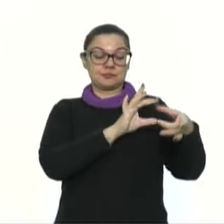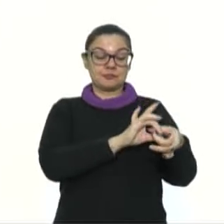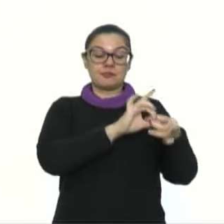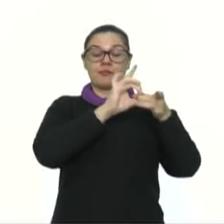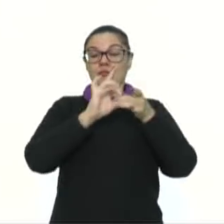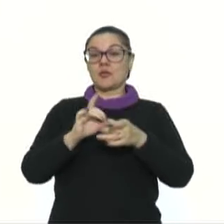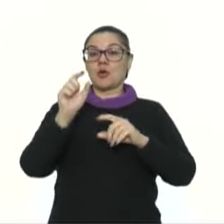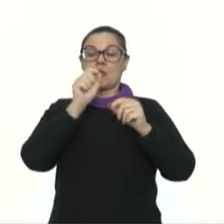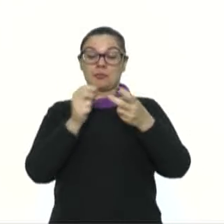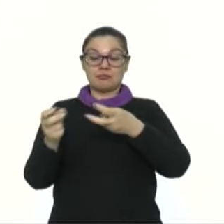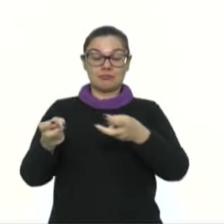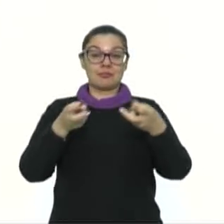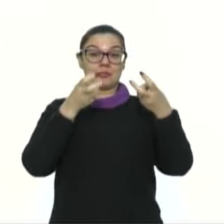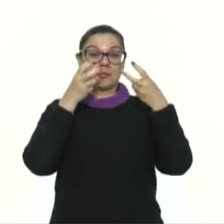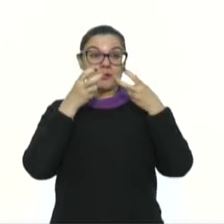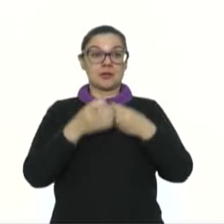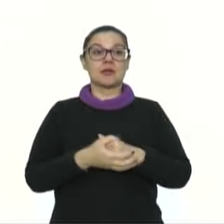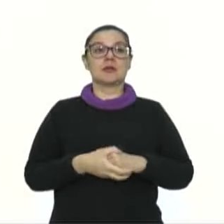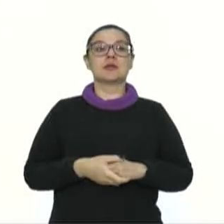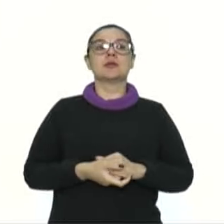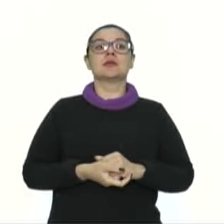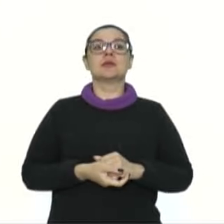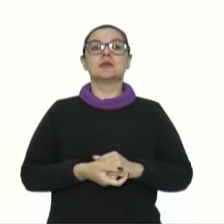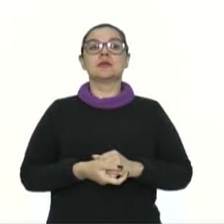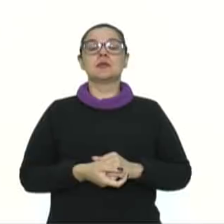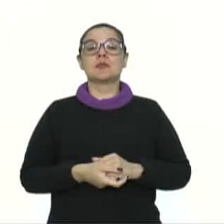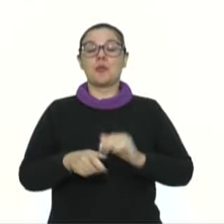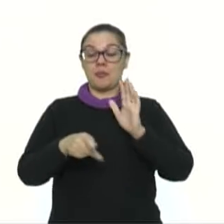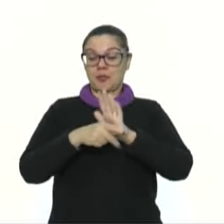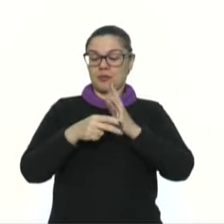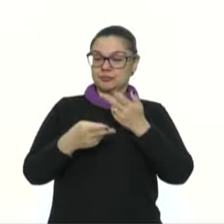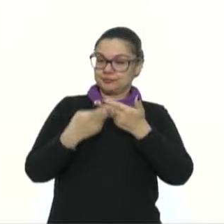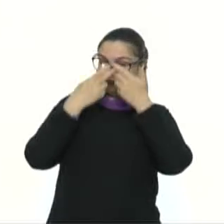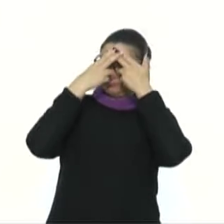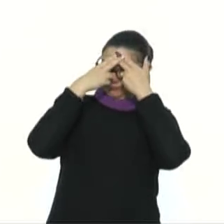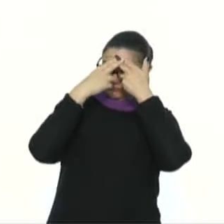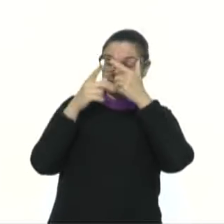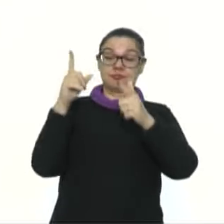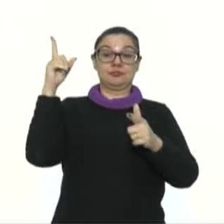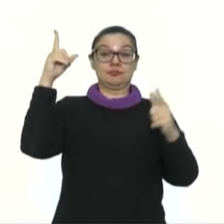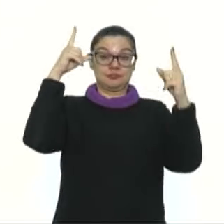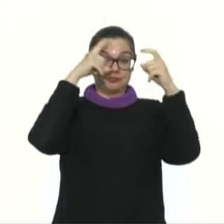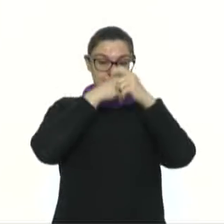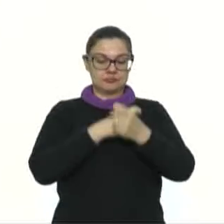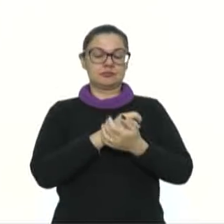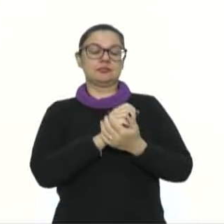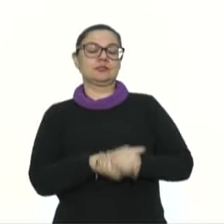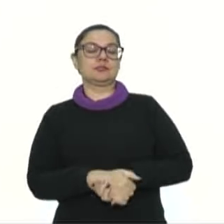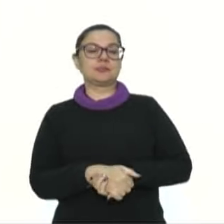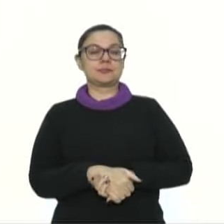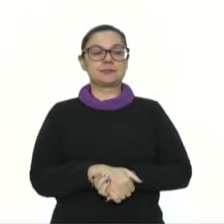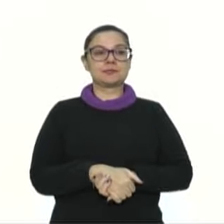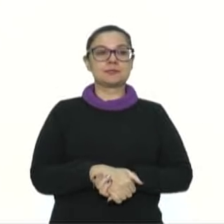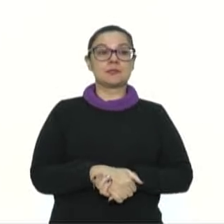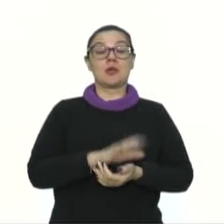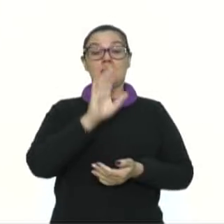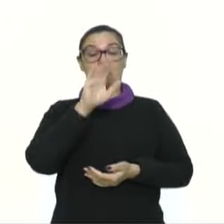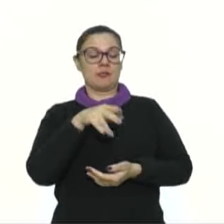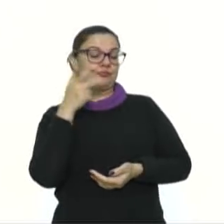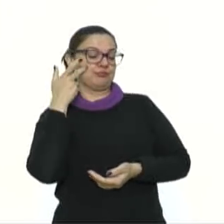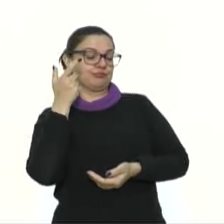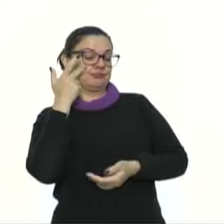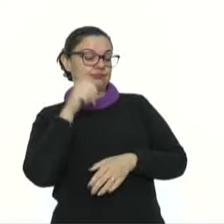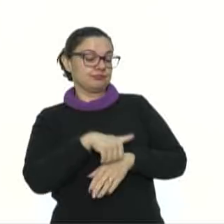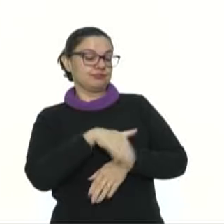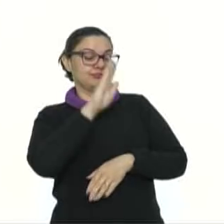modo com que encara os seus traumas e dificuldades. 2 pontos, abre aspas. Normalmente,